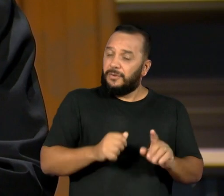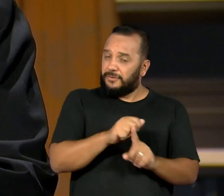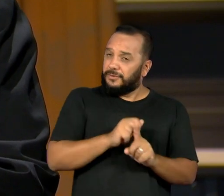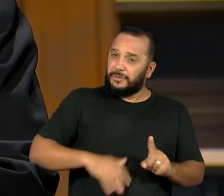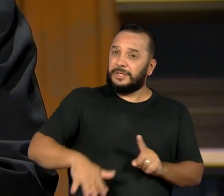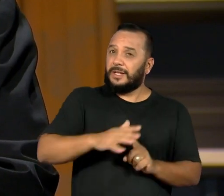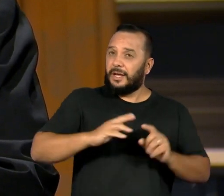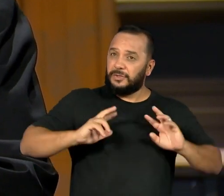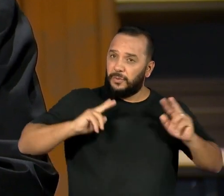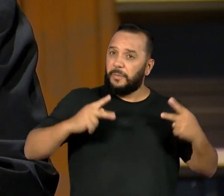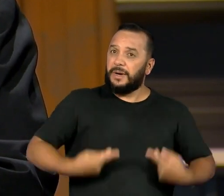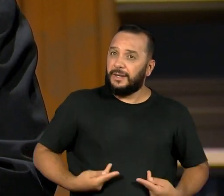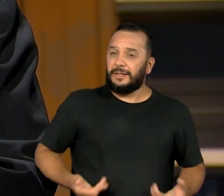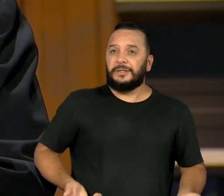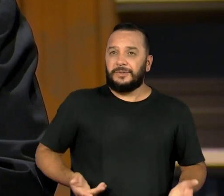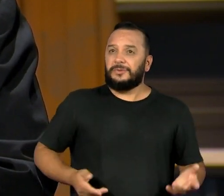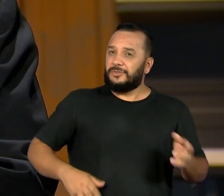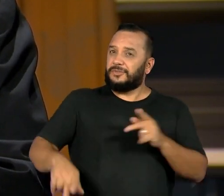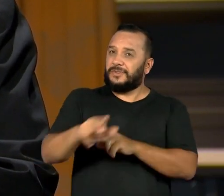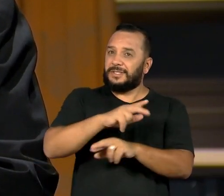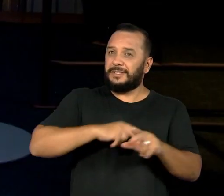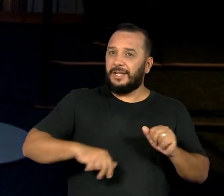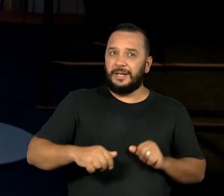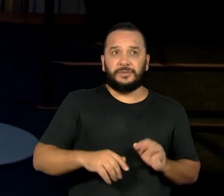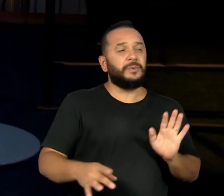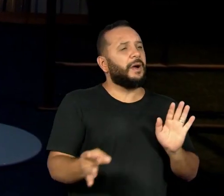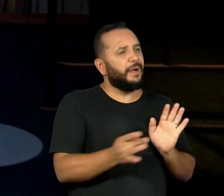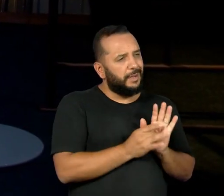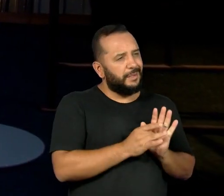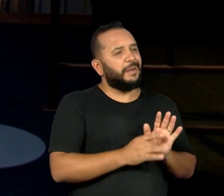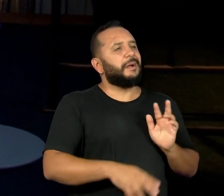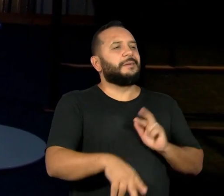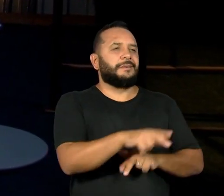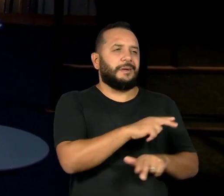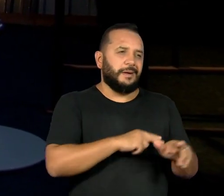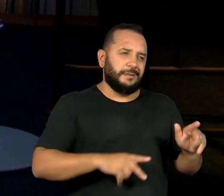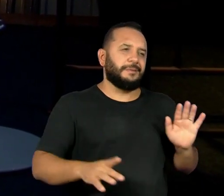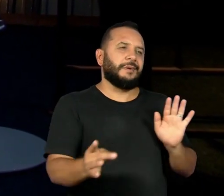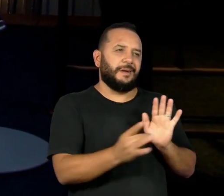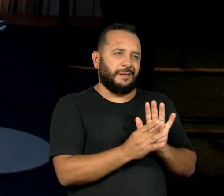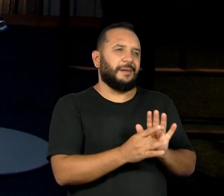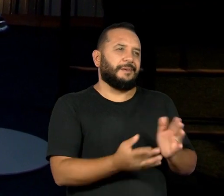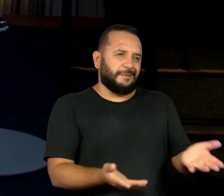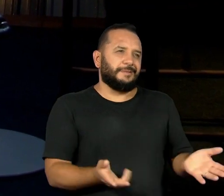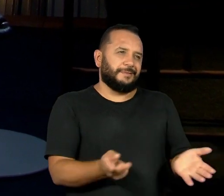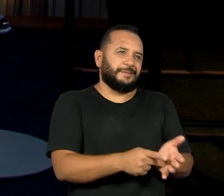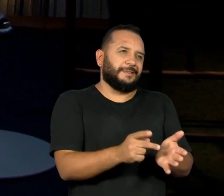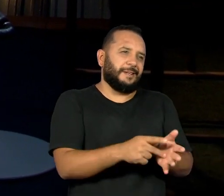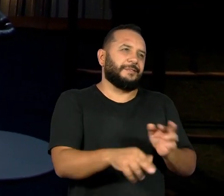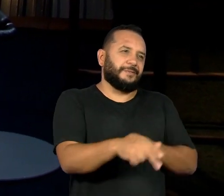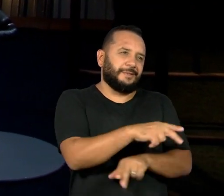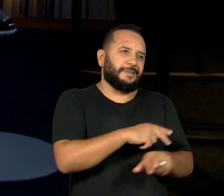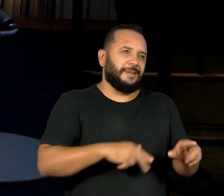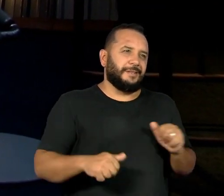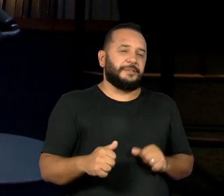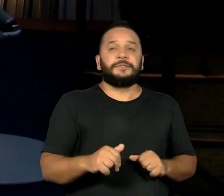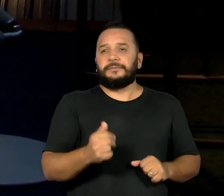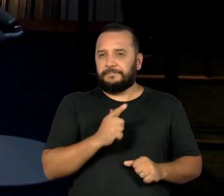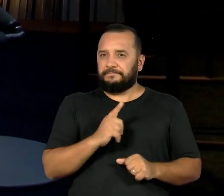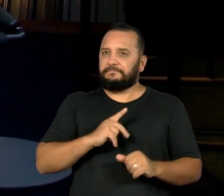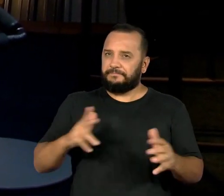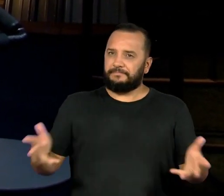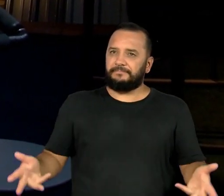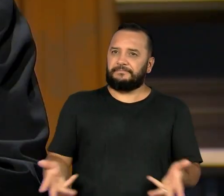que é conviver com a diversidade, Exato. Com a realidade, basicamente conviver com a realidade. Pois é, Rodrigo? Pois é. O que